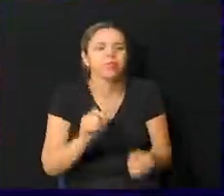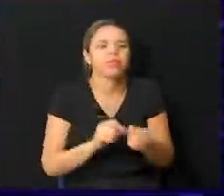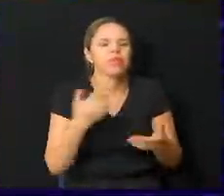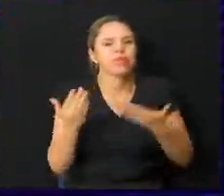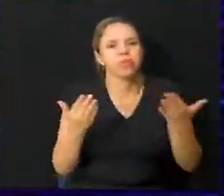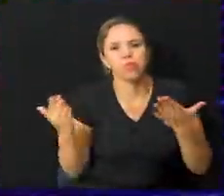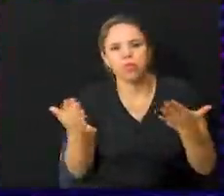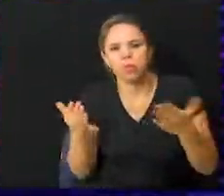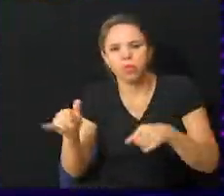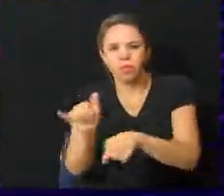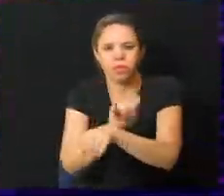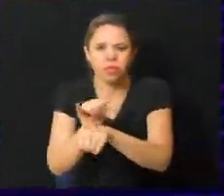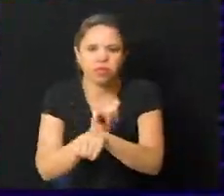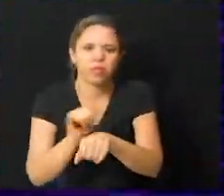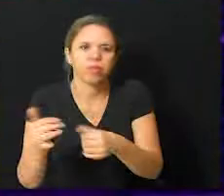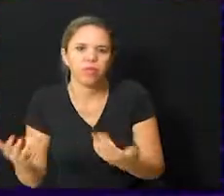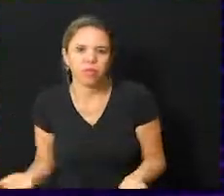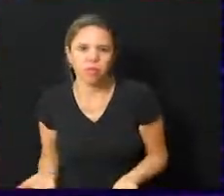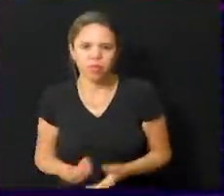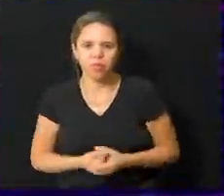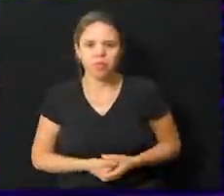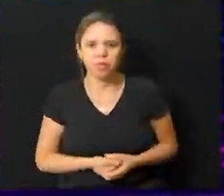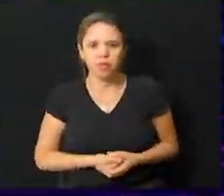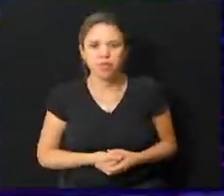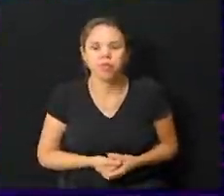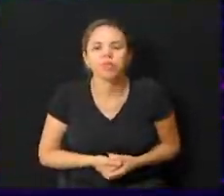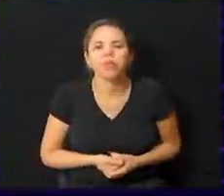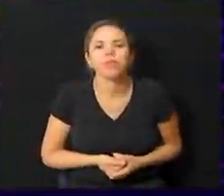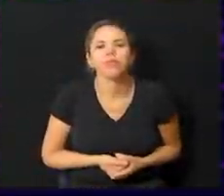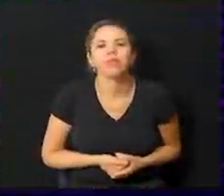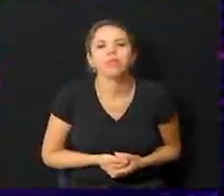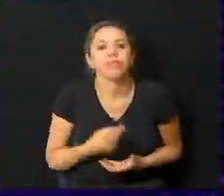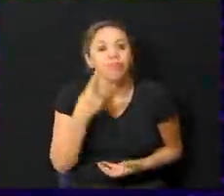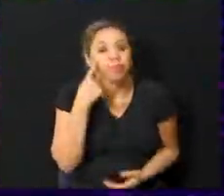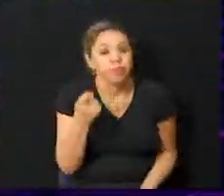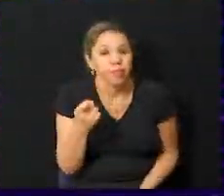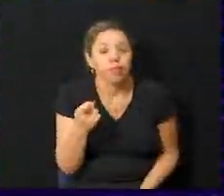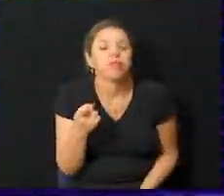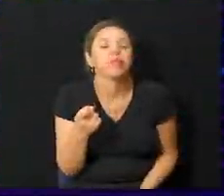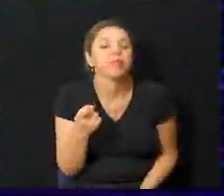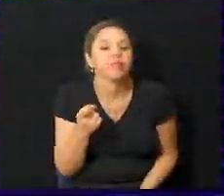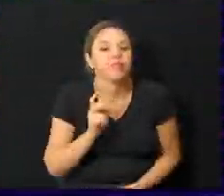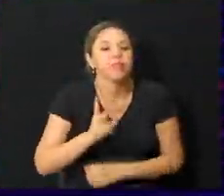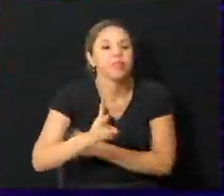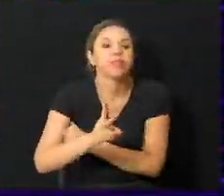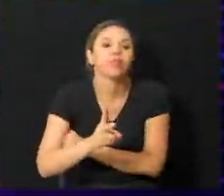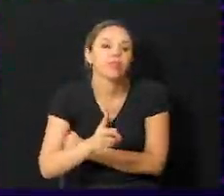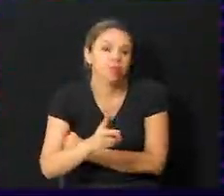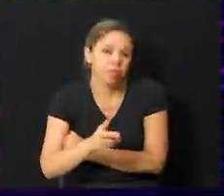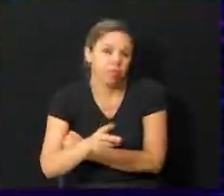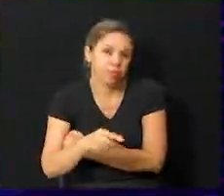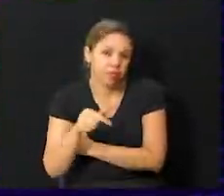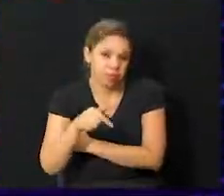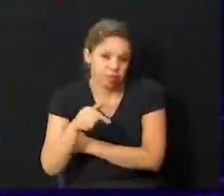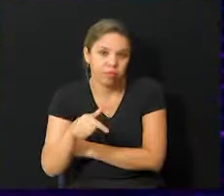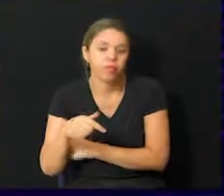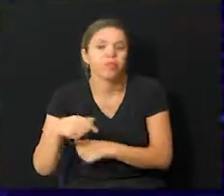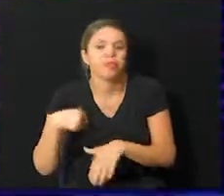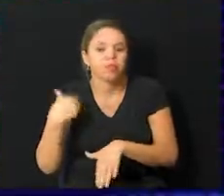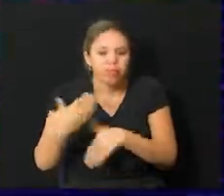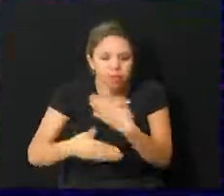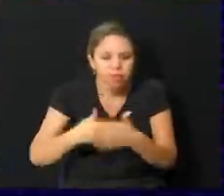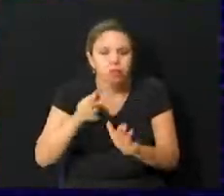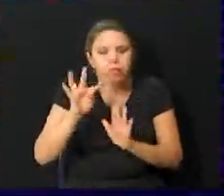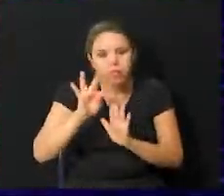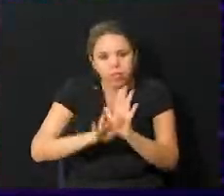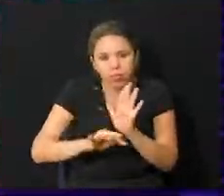aí? Qual é a estratégia? Olha, eu estou muito interessada, continuo muito interessada nesse trânsito